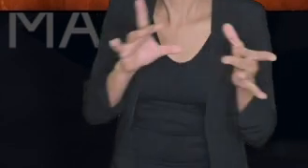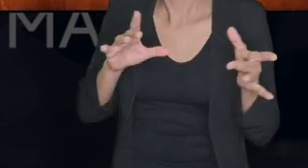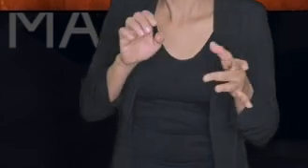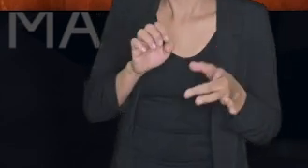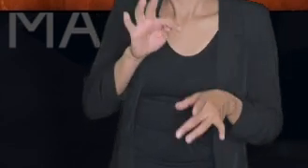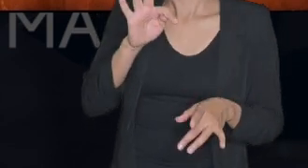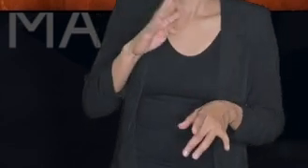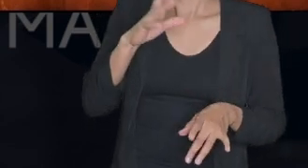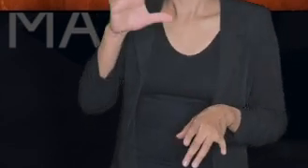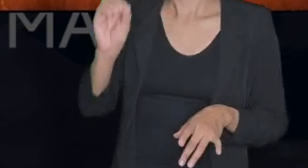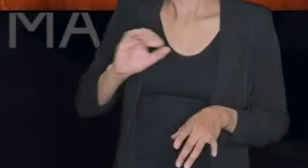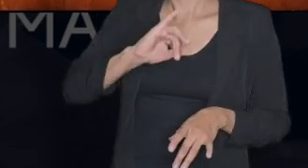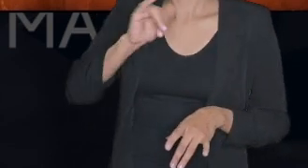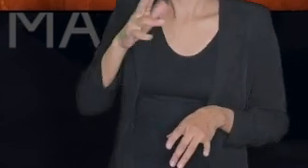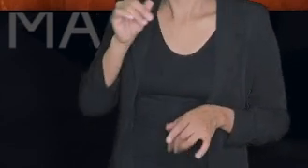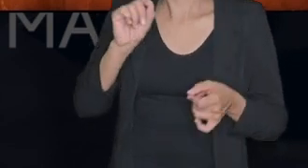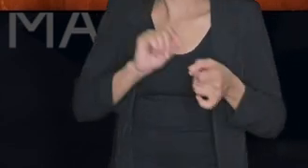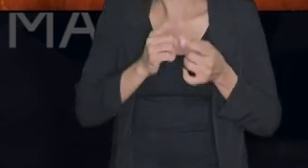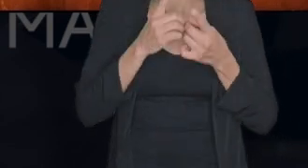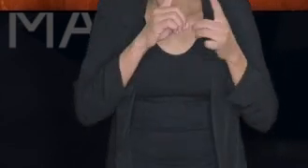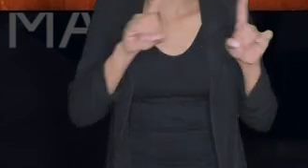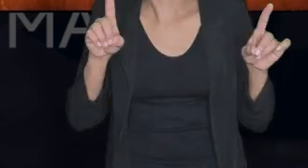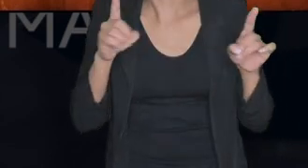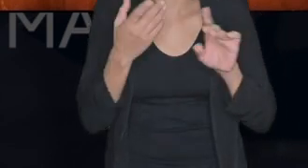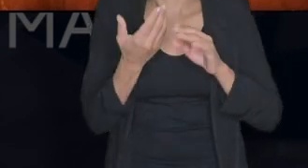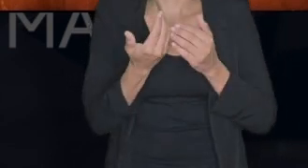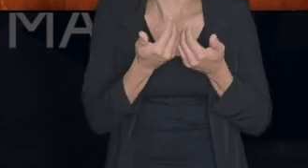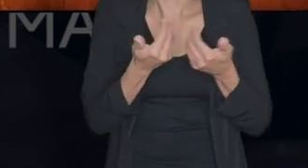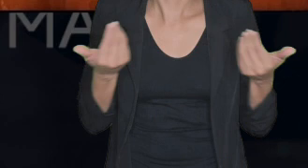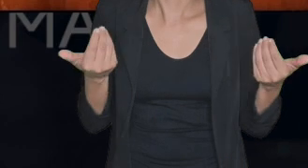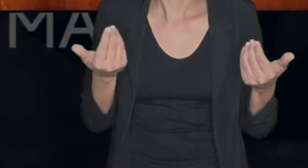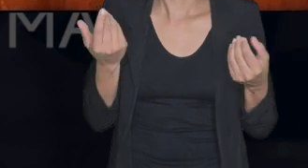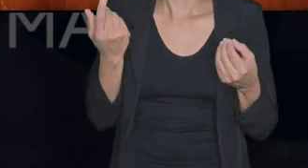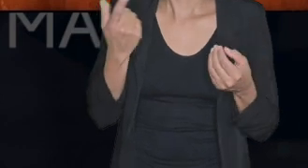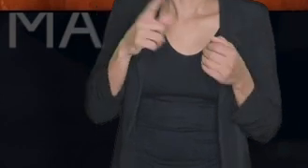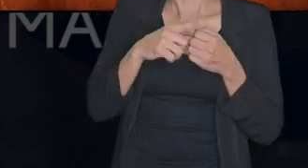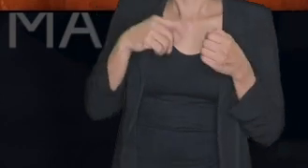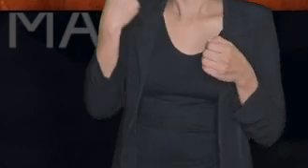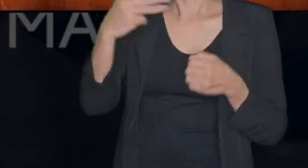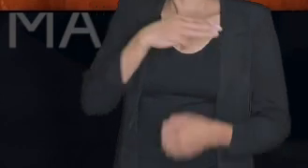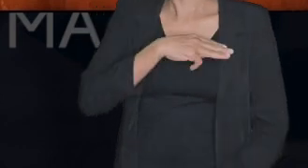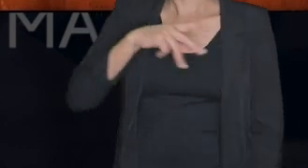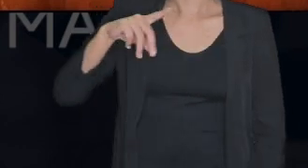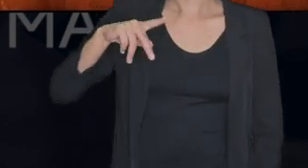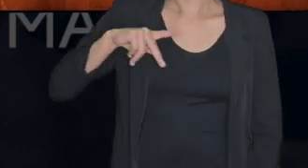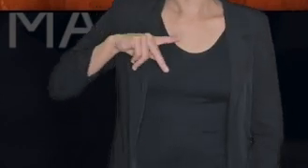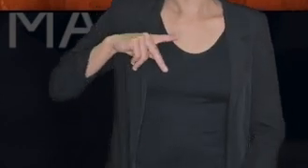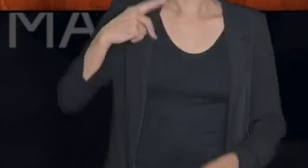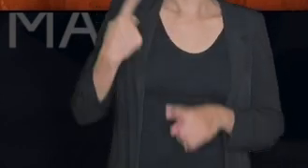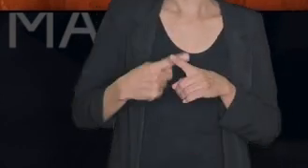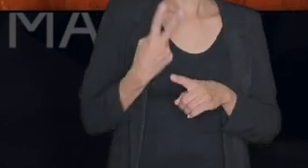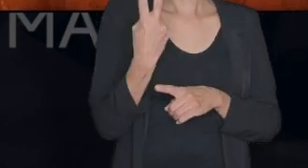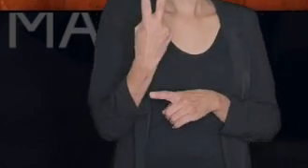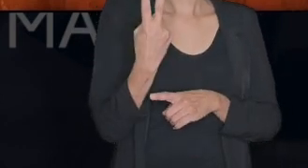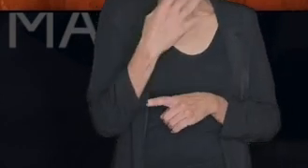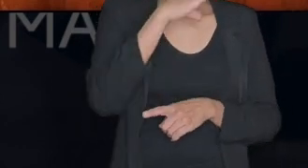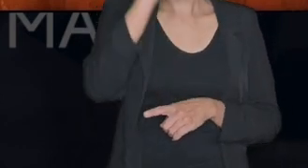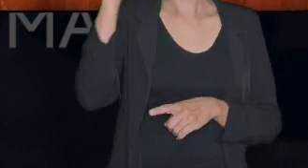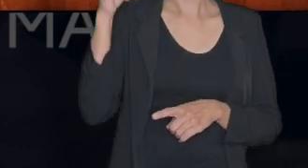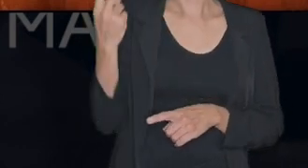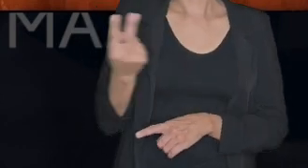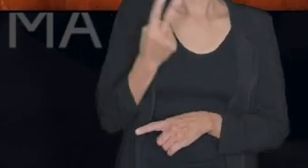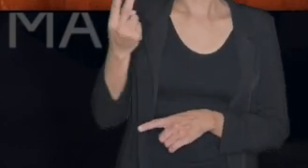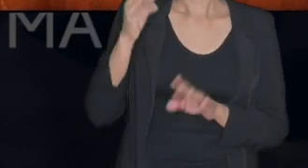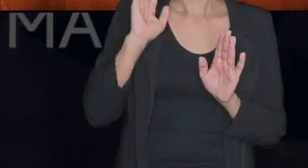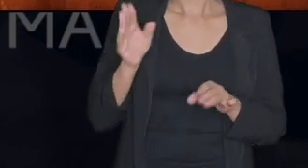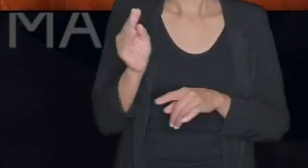e separação com a oitiva do Ministério Público. Porque se 2 adultos eles estão cuidando do seu filho, por